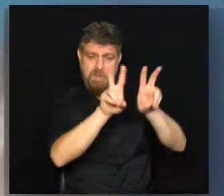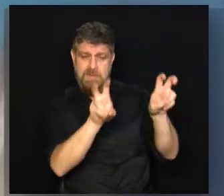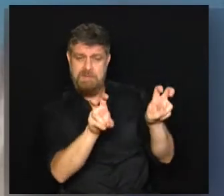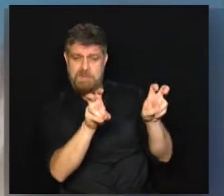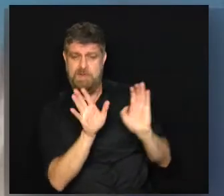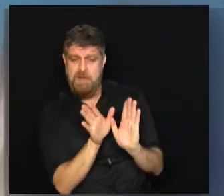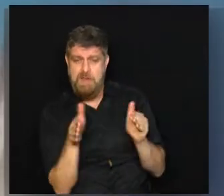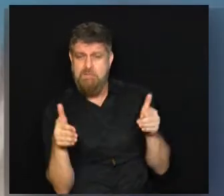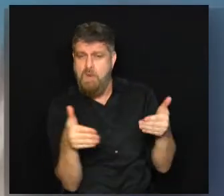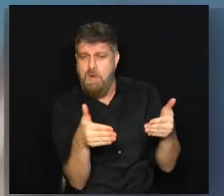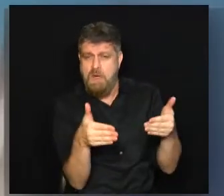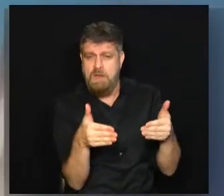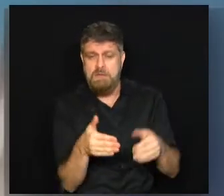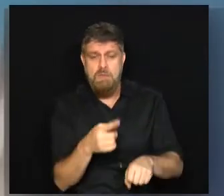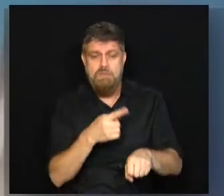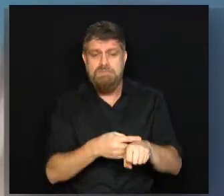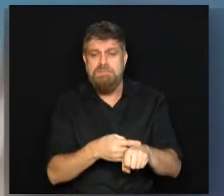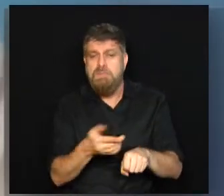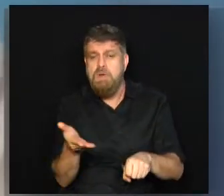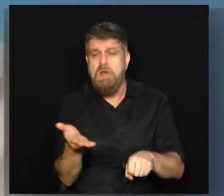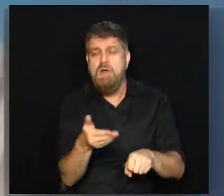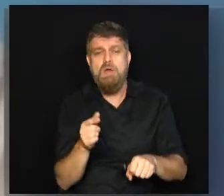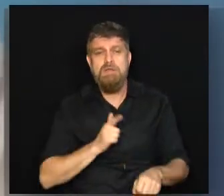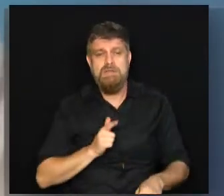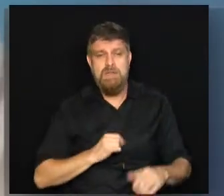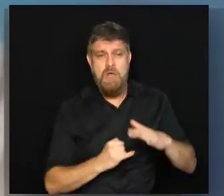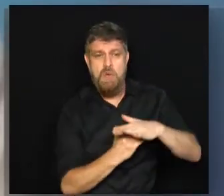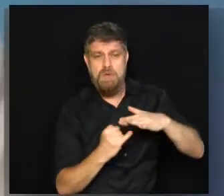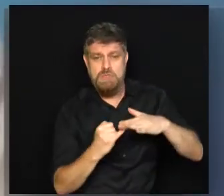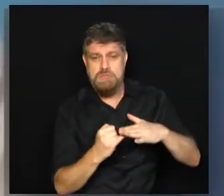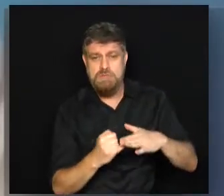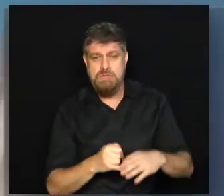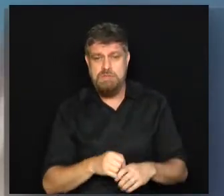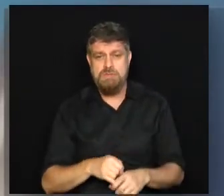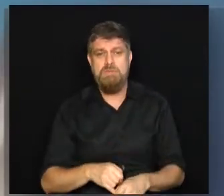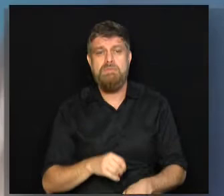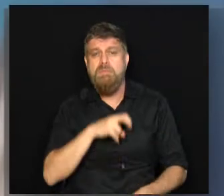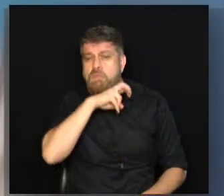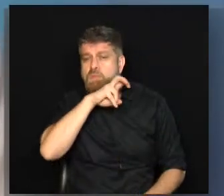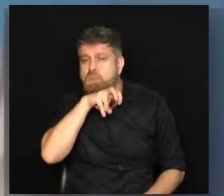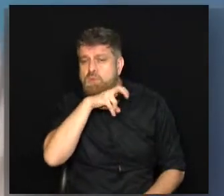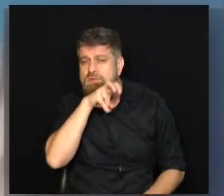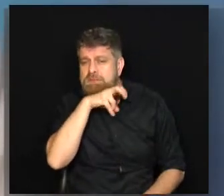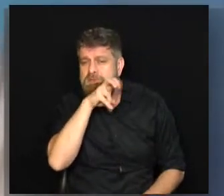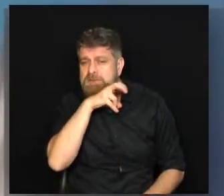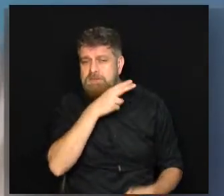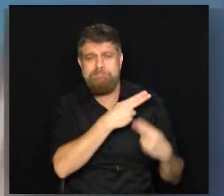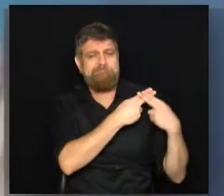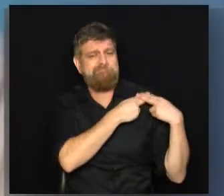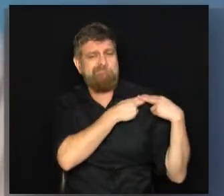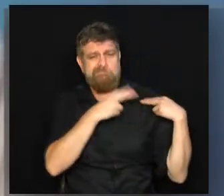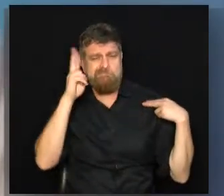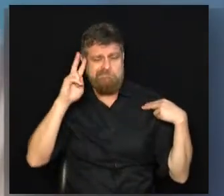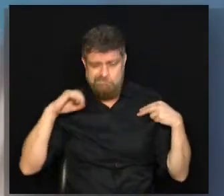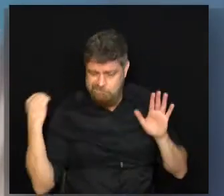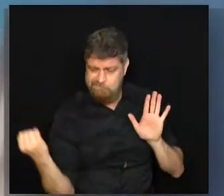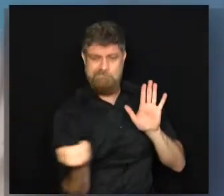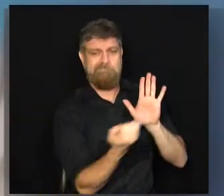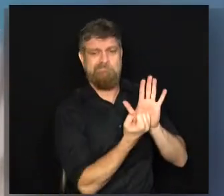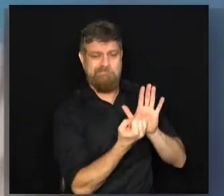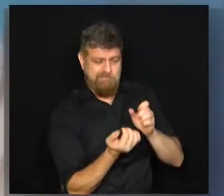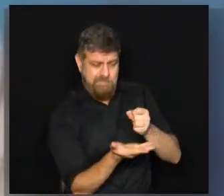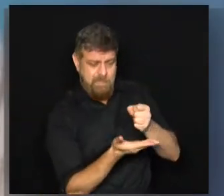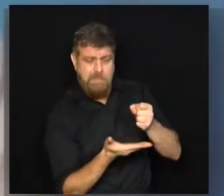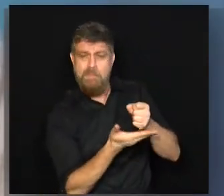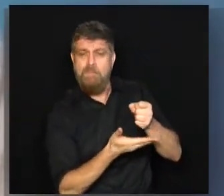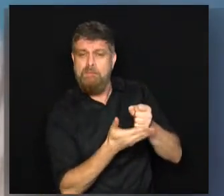exemplo, mais recente, né, dado ao Instituto, por exemplo, Butantan, que cumpriu um papel histórico, fundamental,